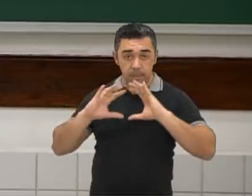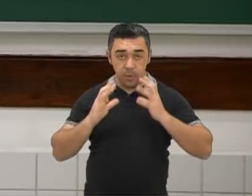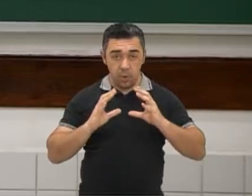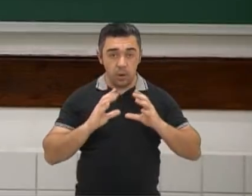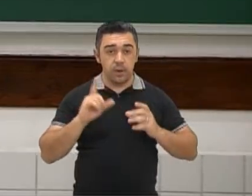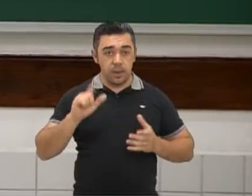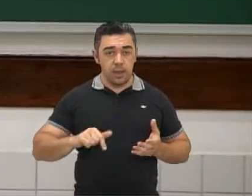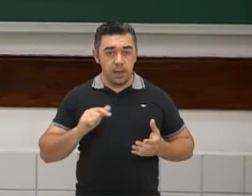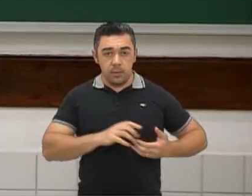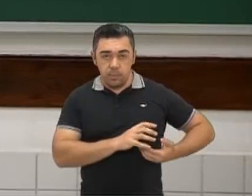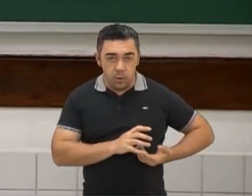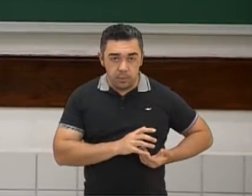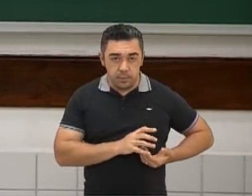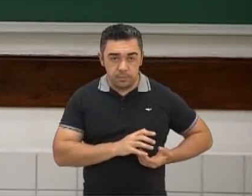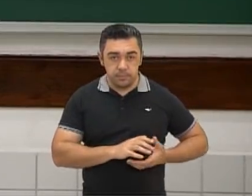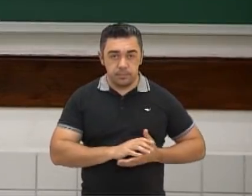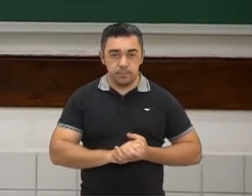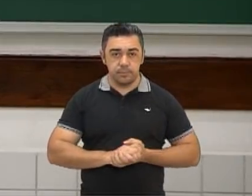de rugby. Olá?